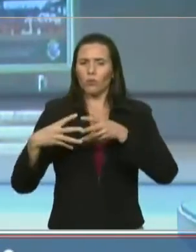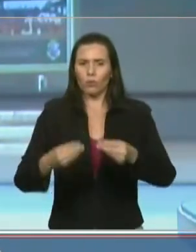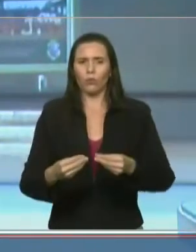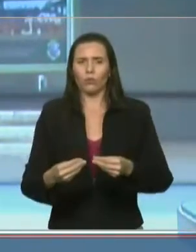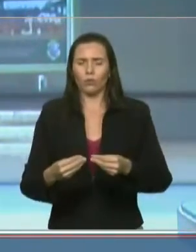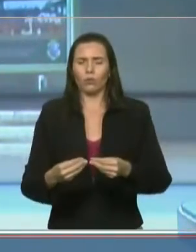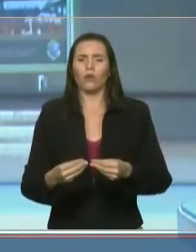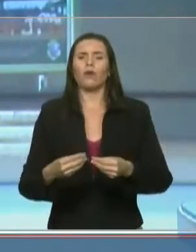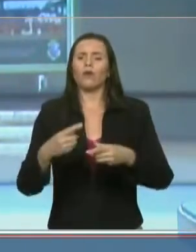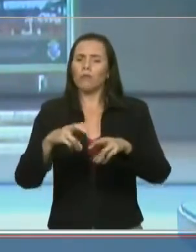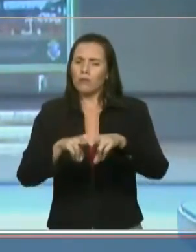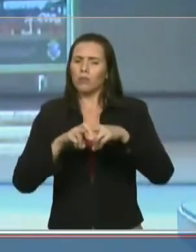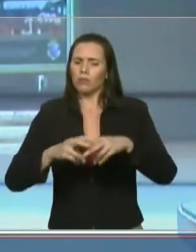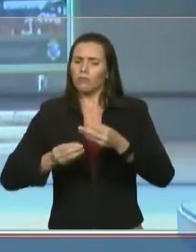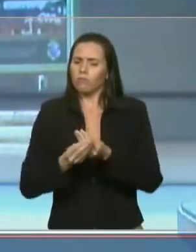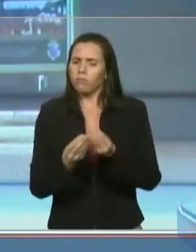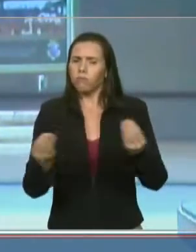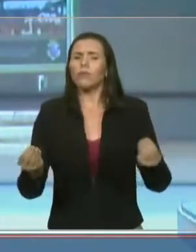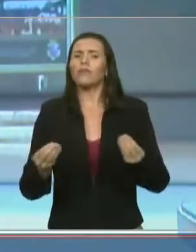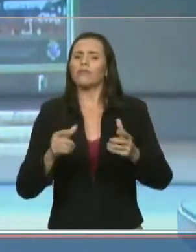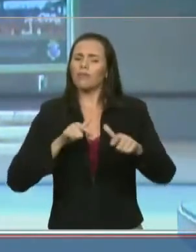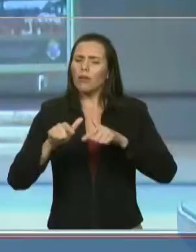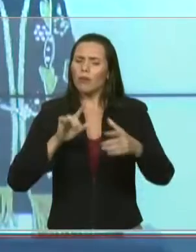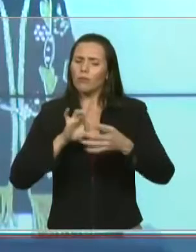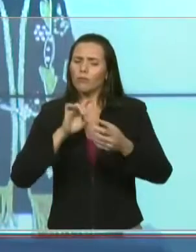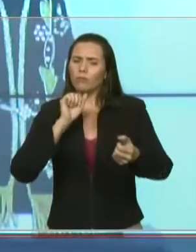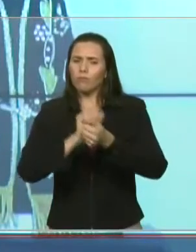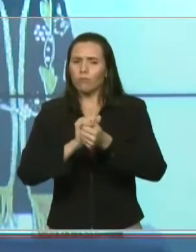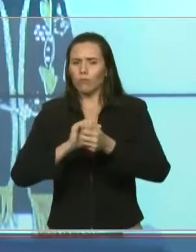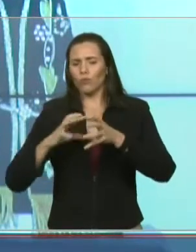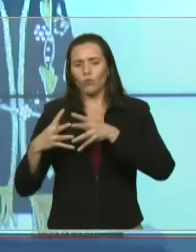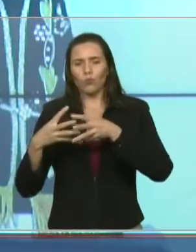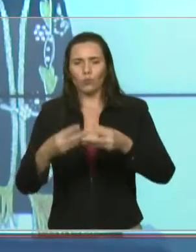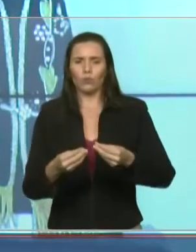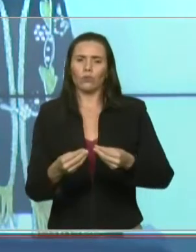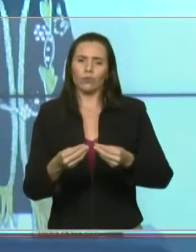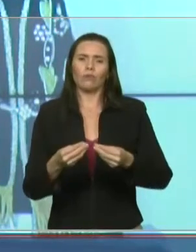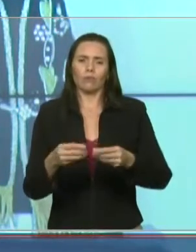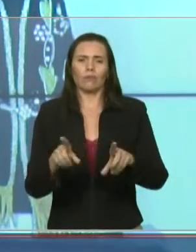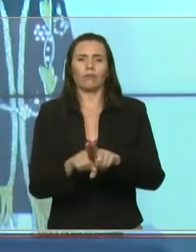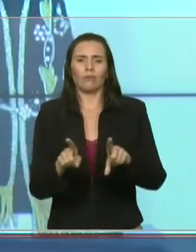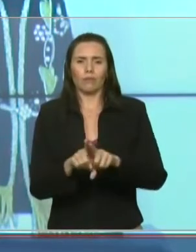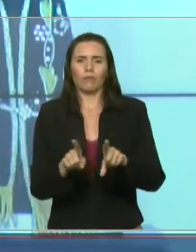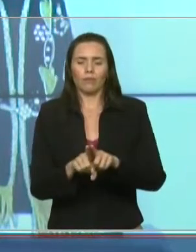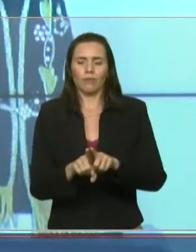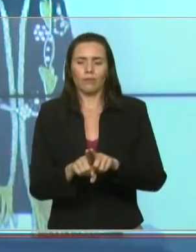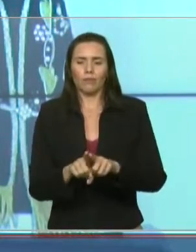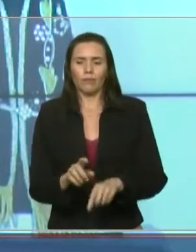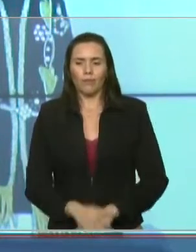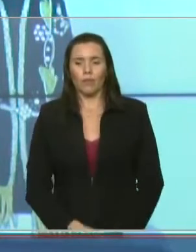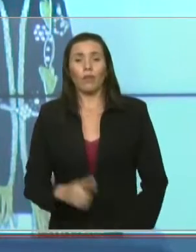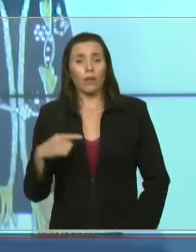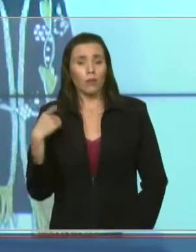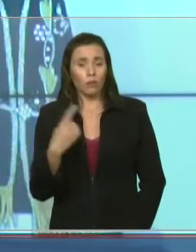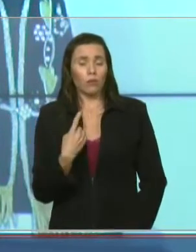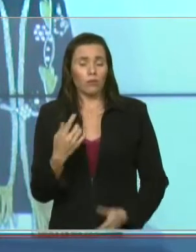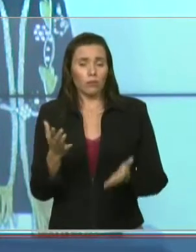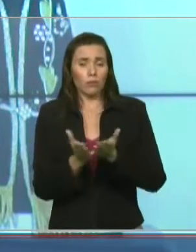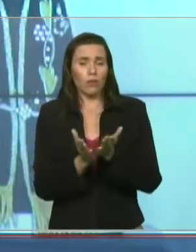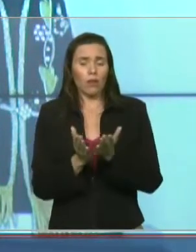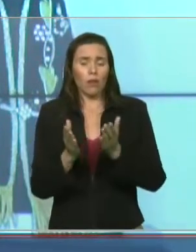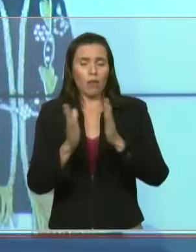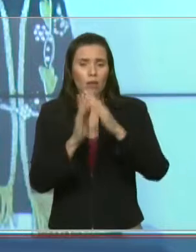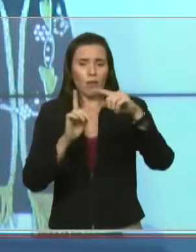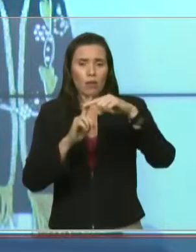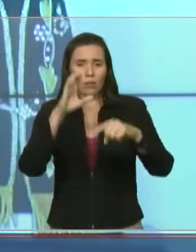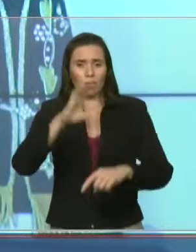e de todas e é com todos e com todas. E nós, como cristãos, como católicos, desejamos ser a